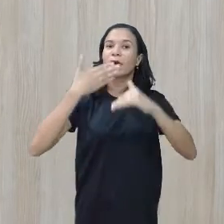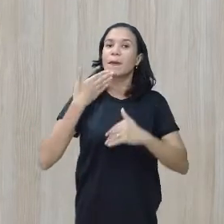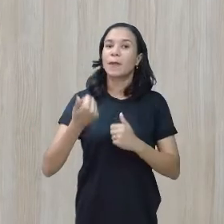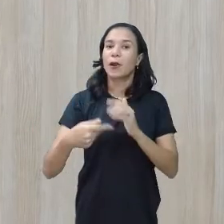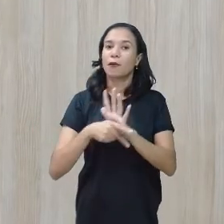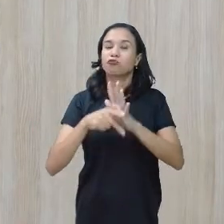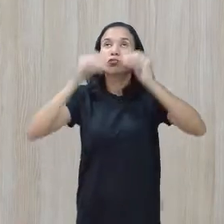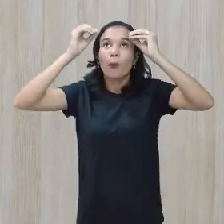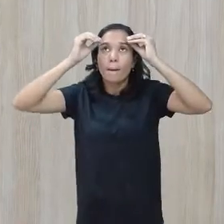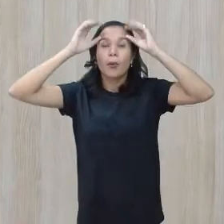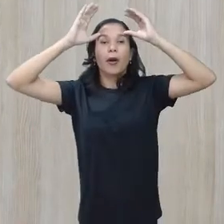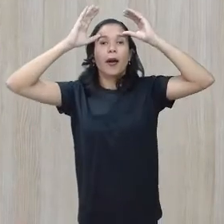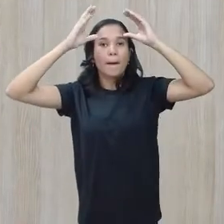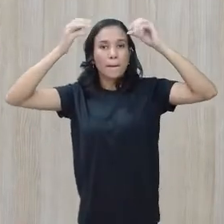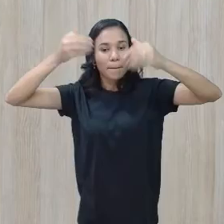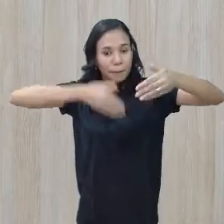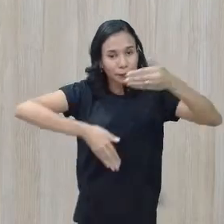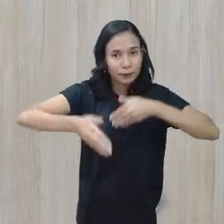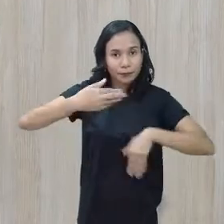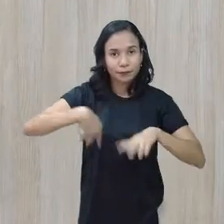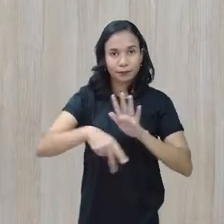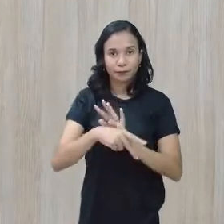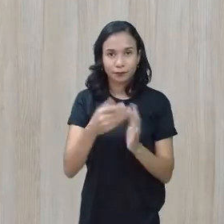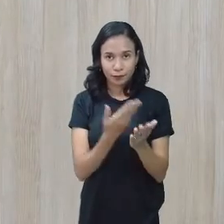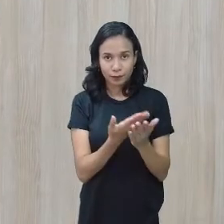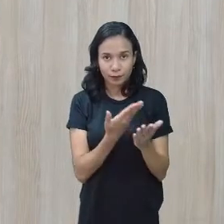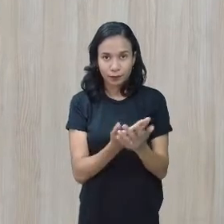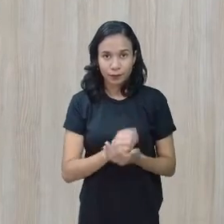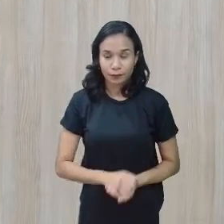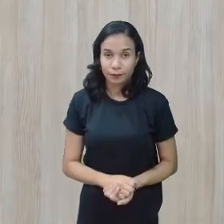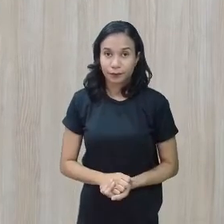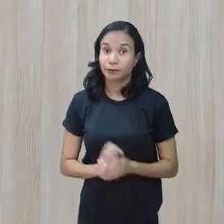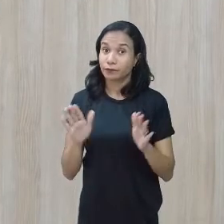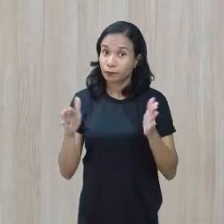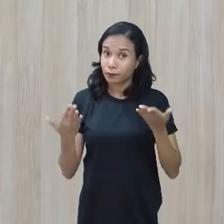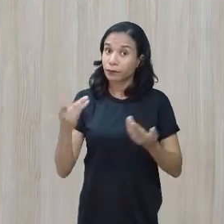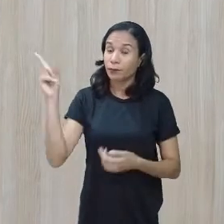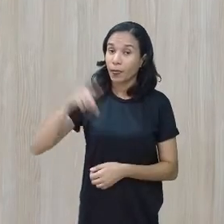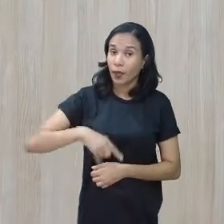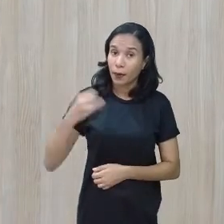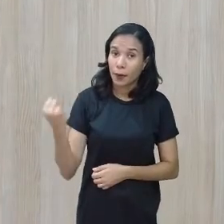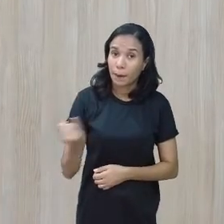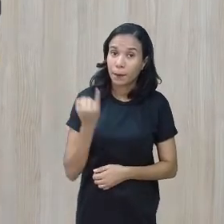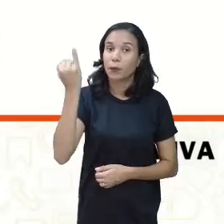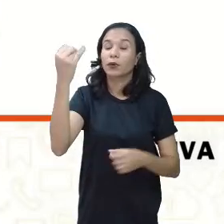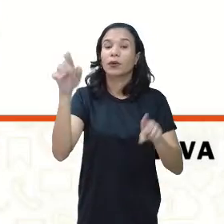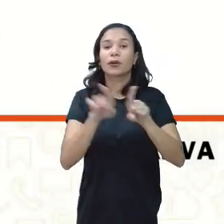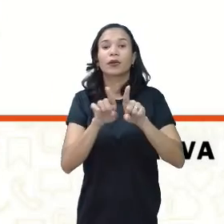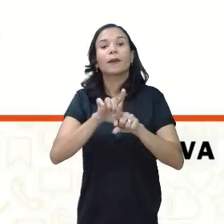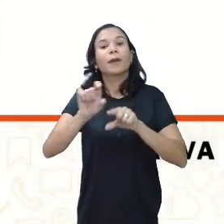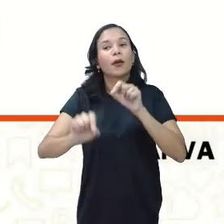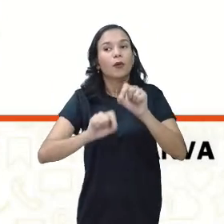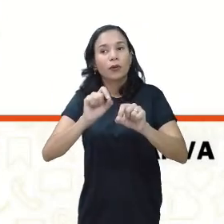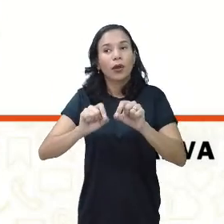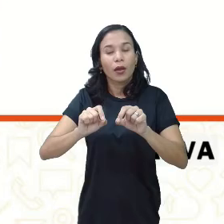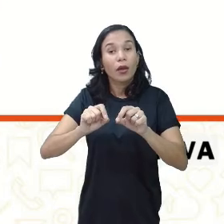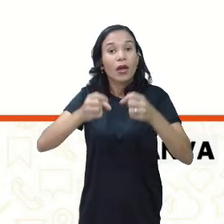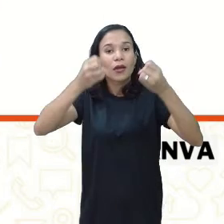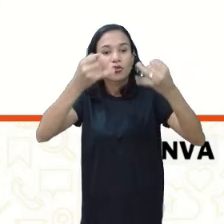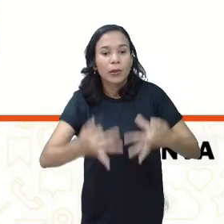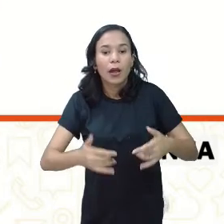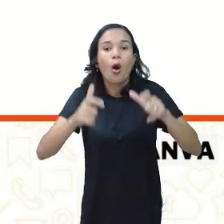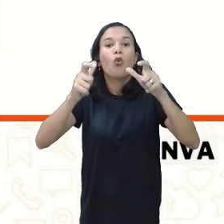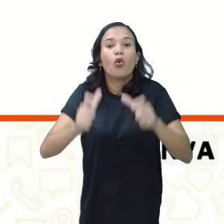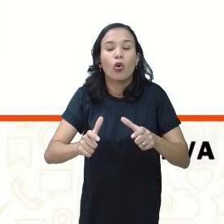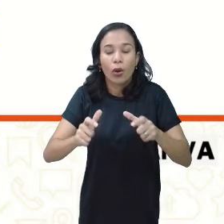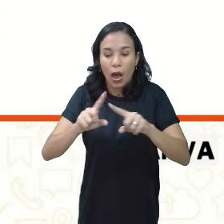todo tempo, participando da aula. Então, é importante também você informar a localização dos